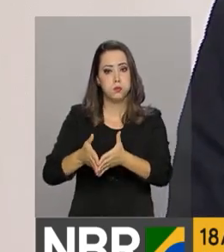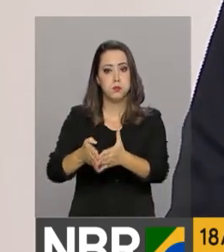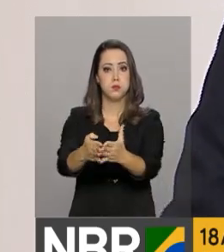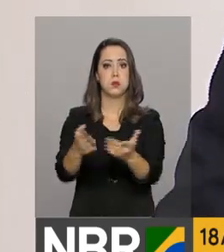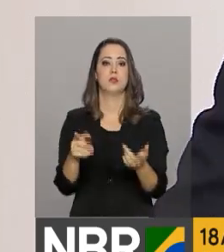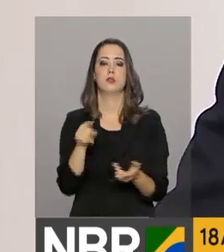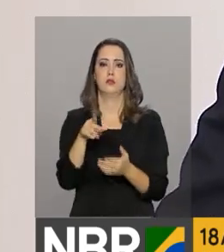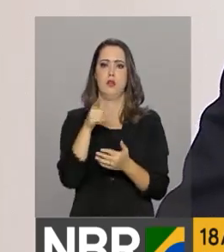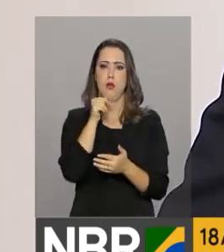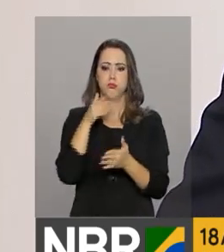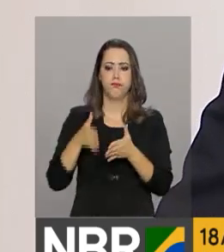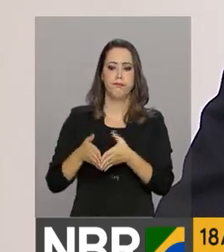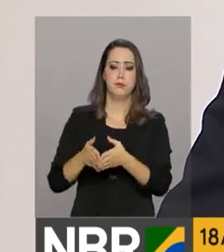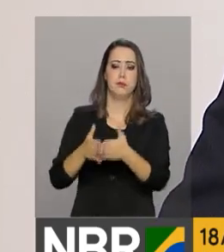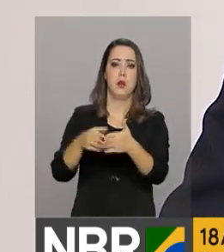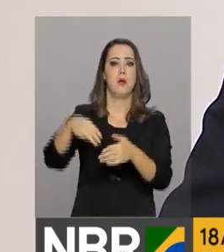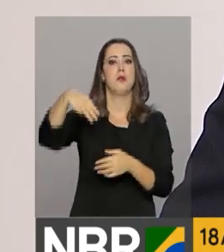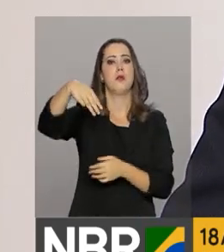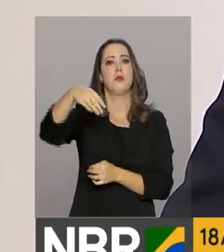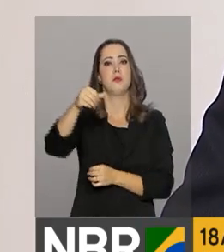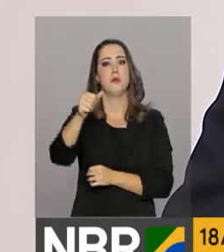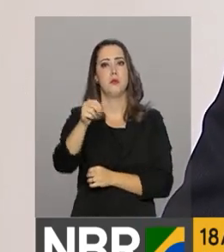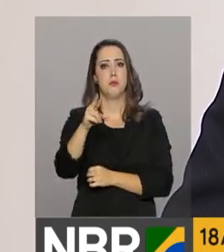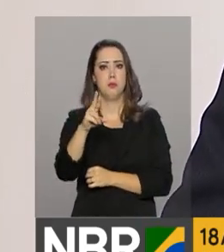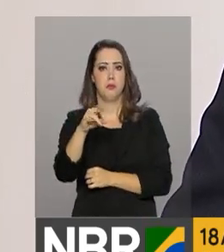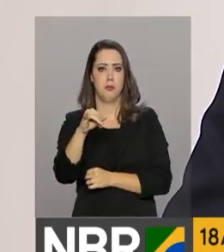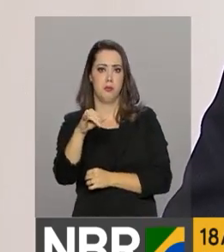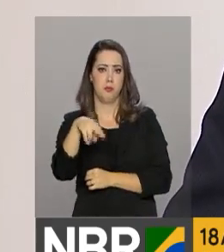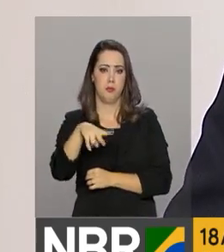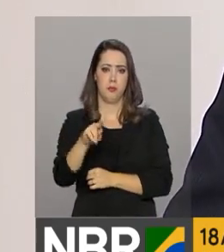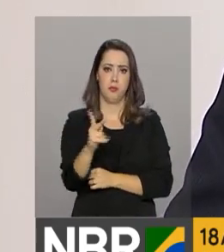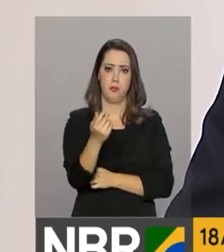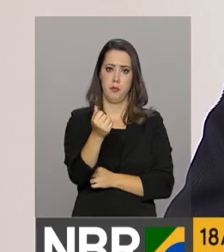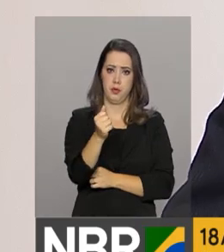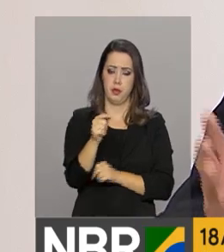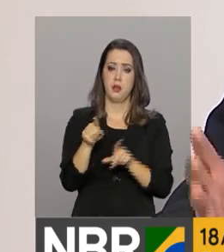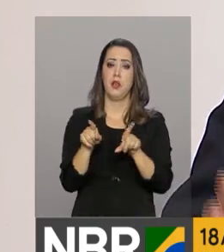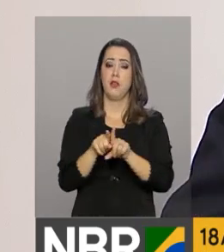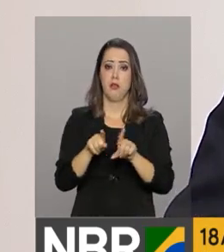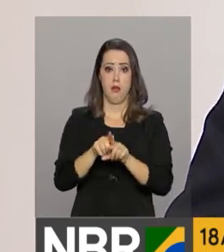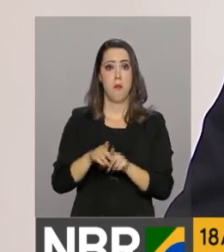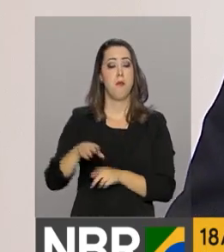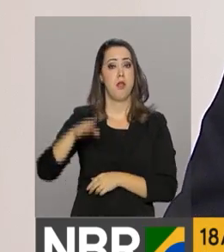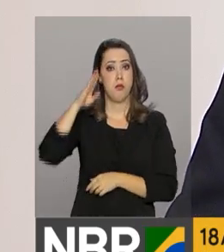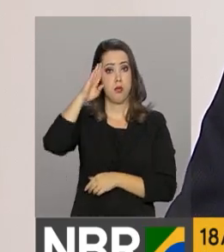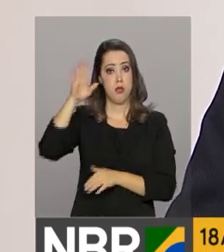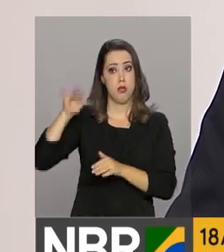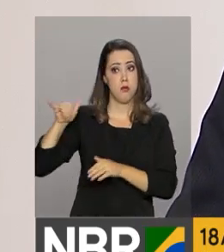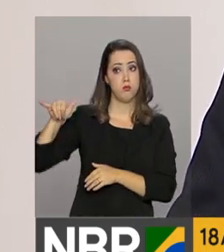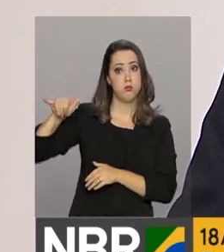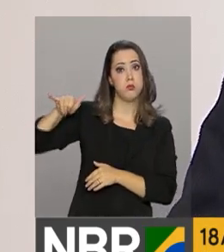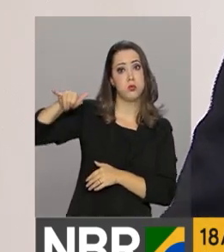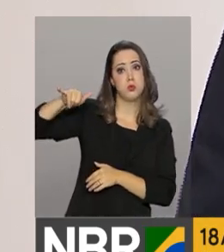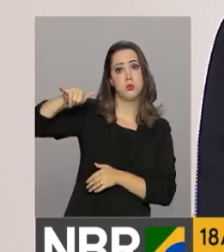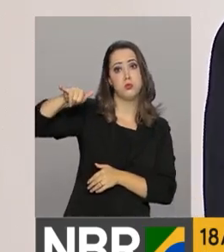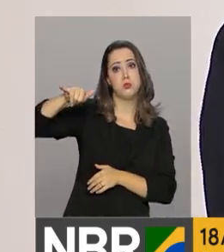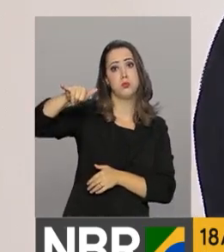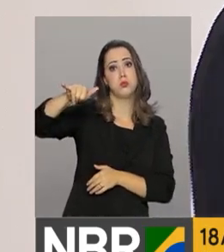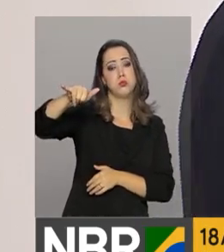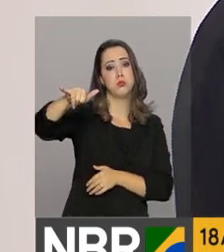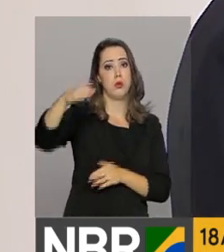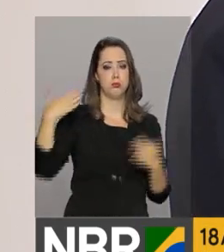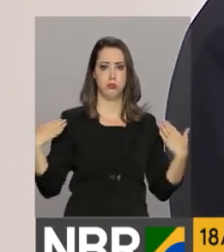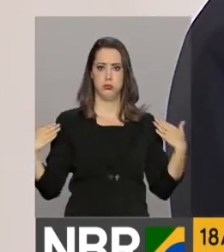dizer também como lembrou raul que eu estava ok também aeronáutica se dá isso aliás a uma a uma o oficial